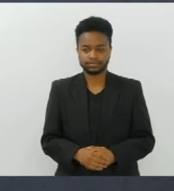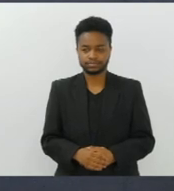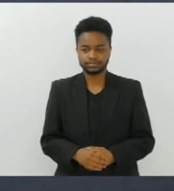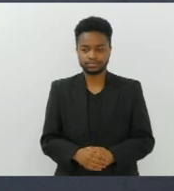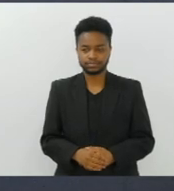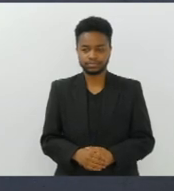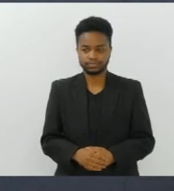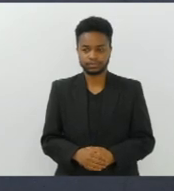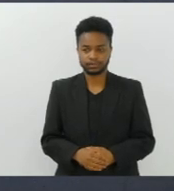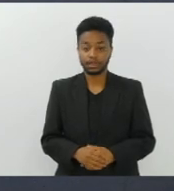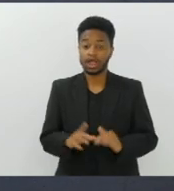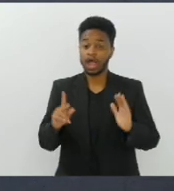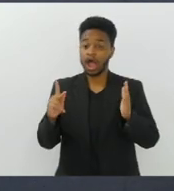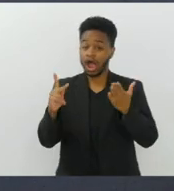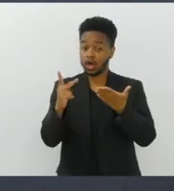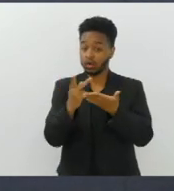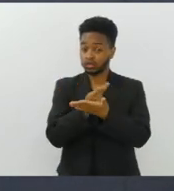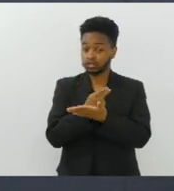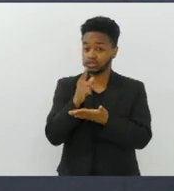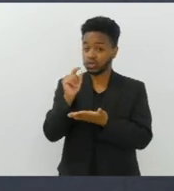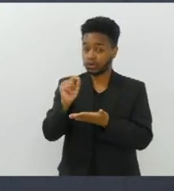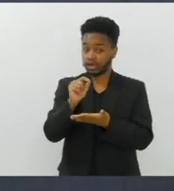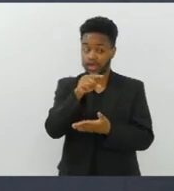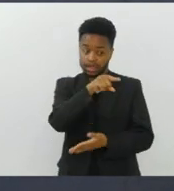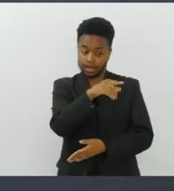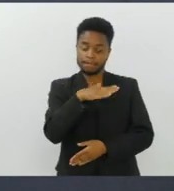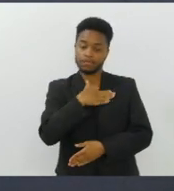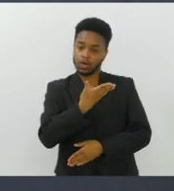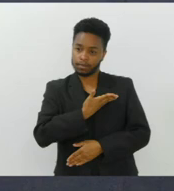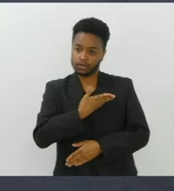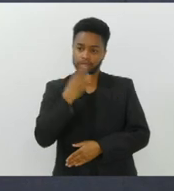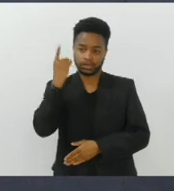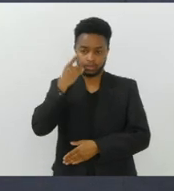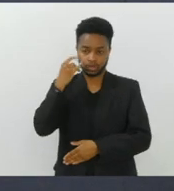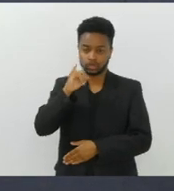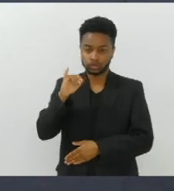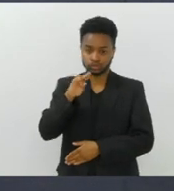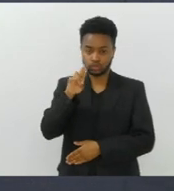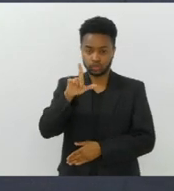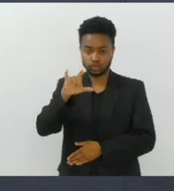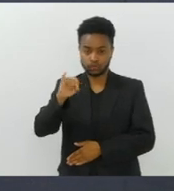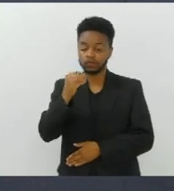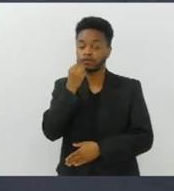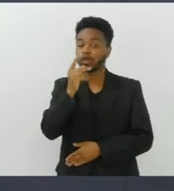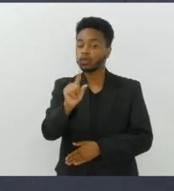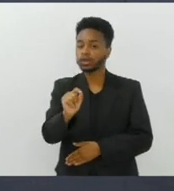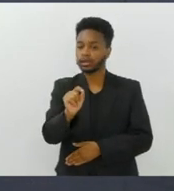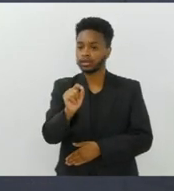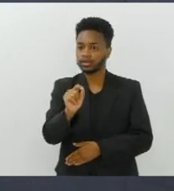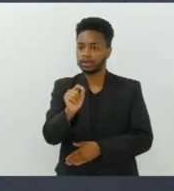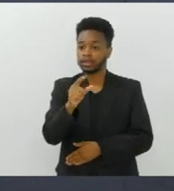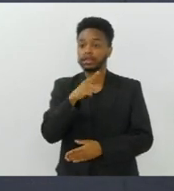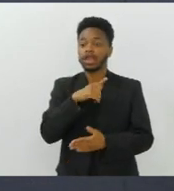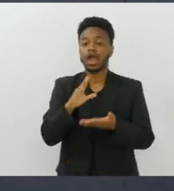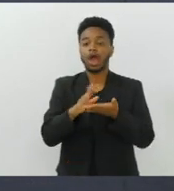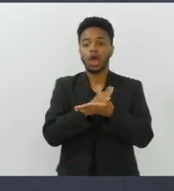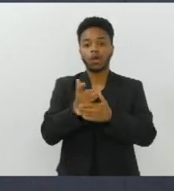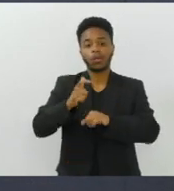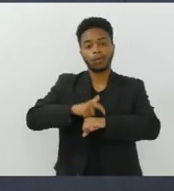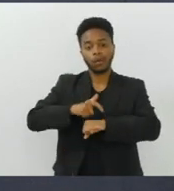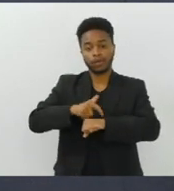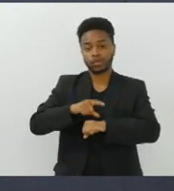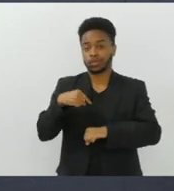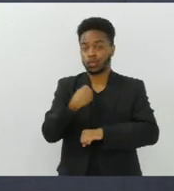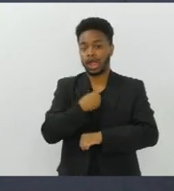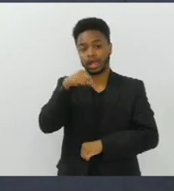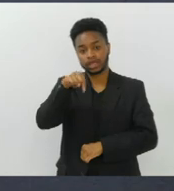Houve uma insinuação do meu querido amigo deputado Júlio, em que em algum momento nós estávamos aqui, ou a